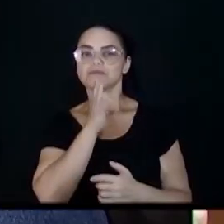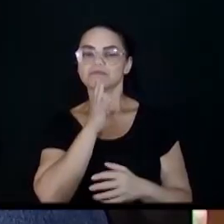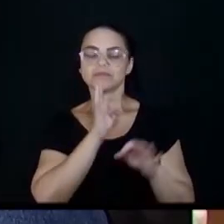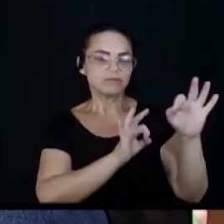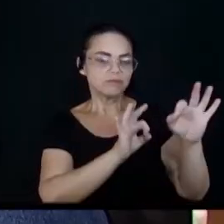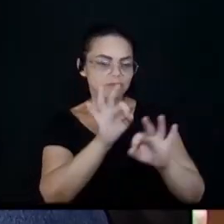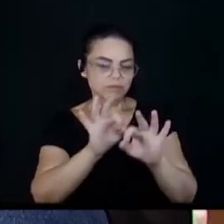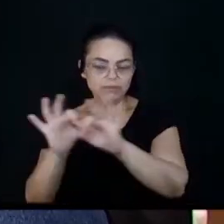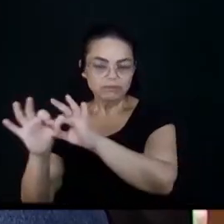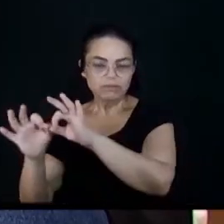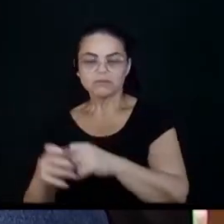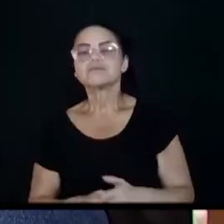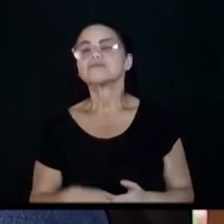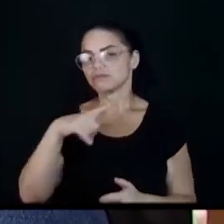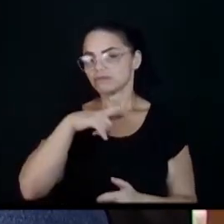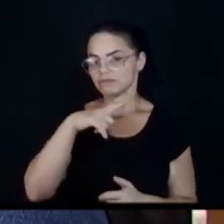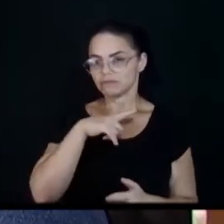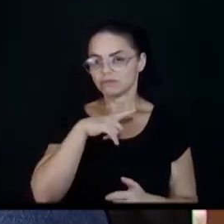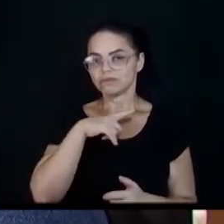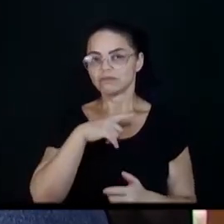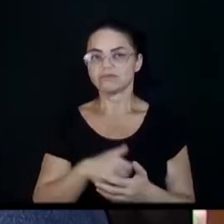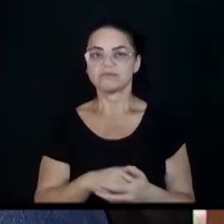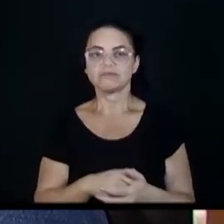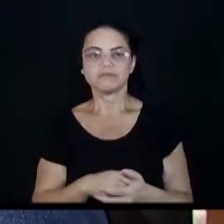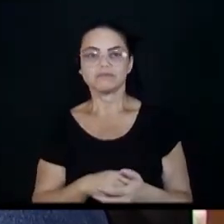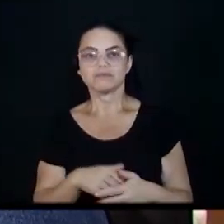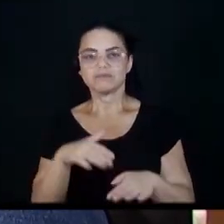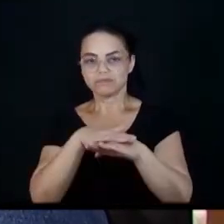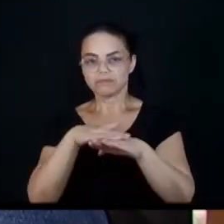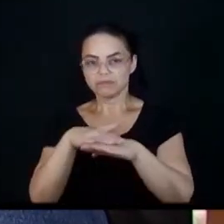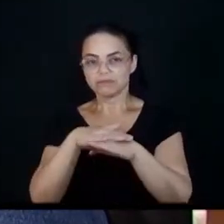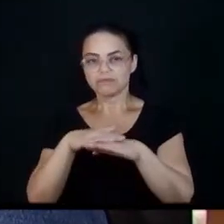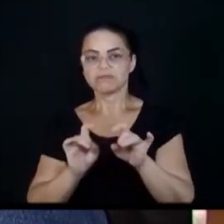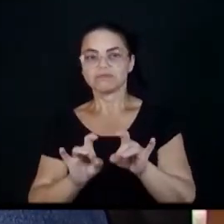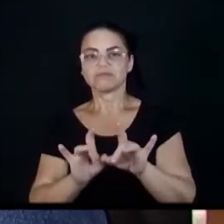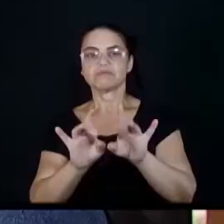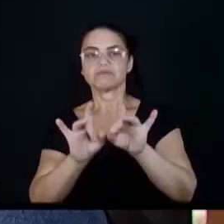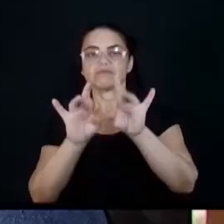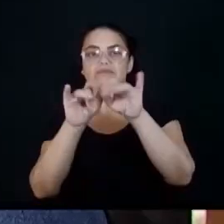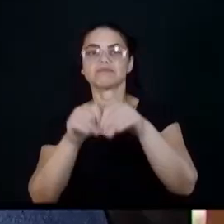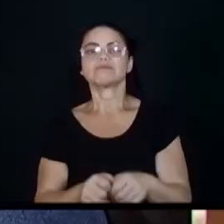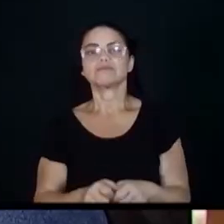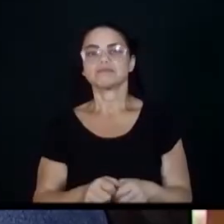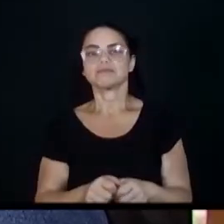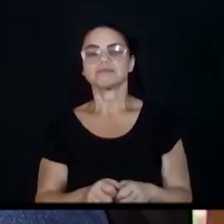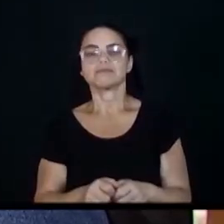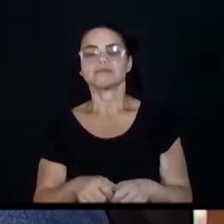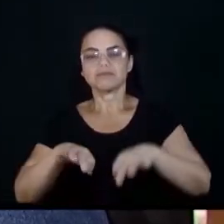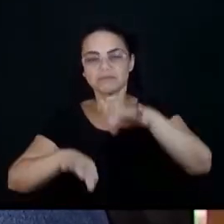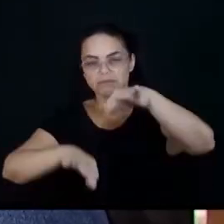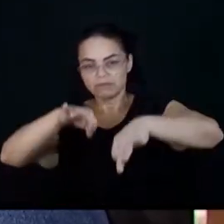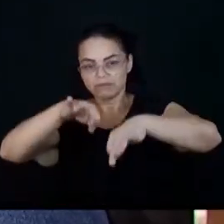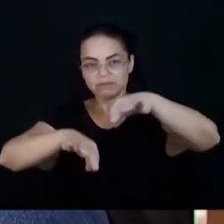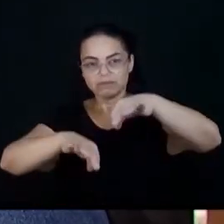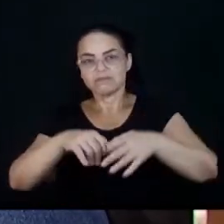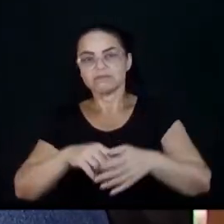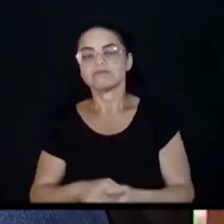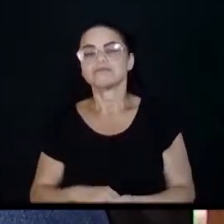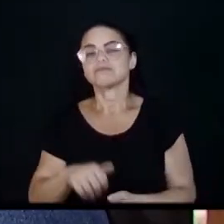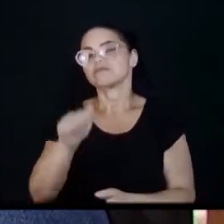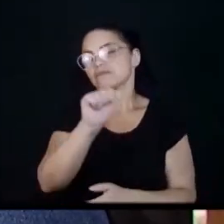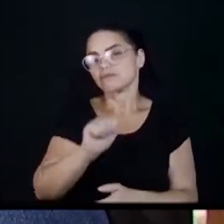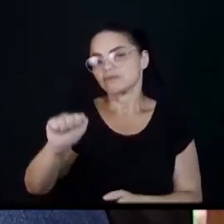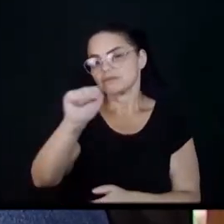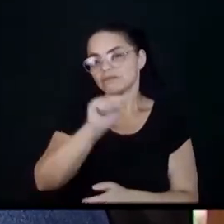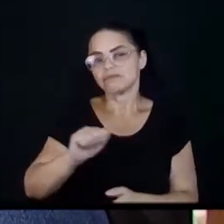tem uma conversa, né, especial com um dos oficineiros aqui da associação, vai trazer para a